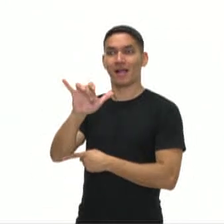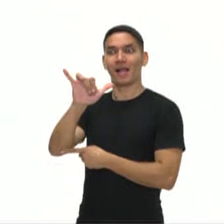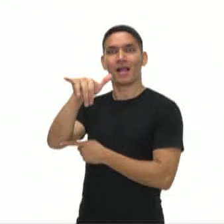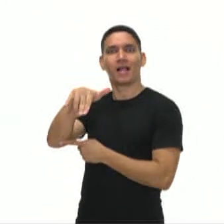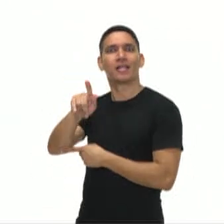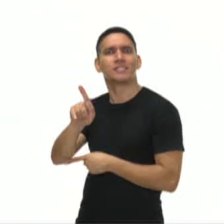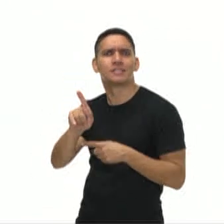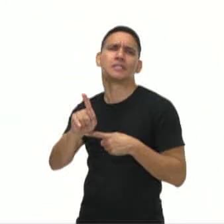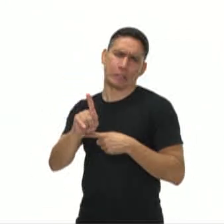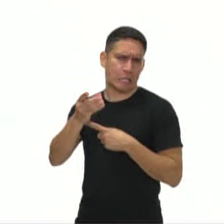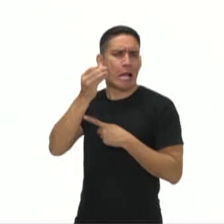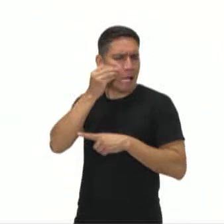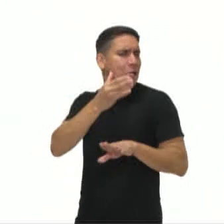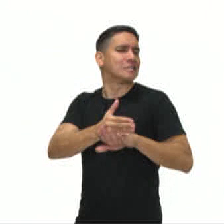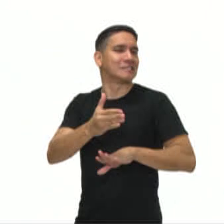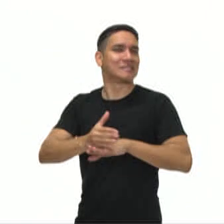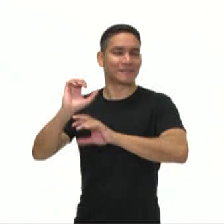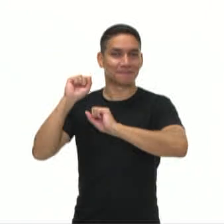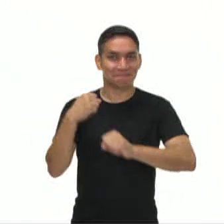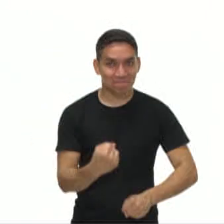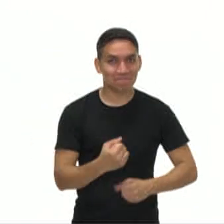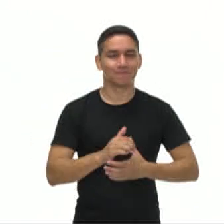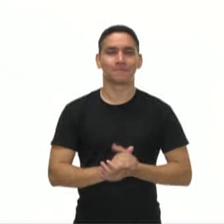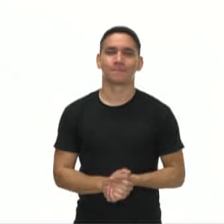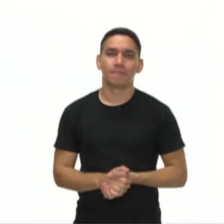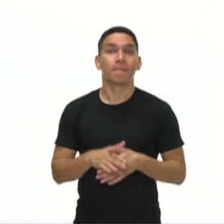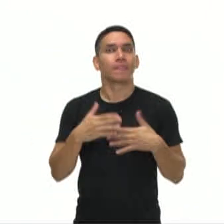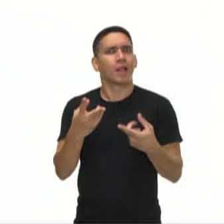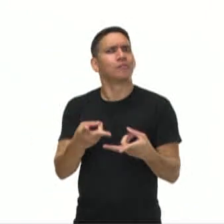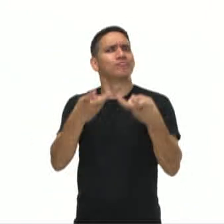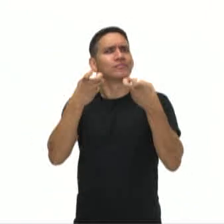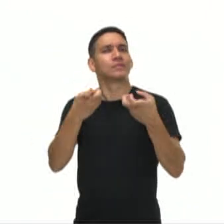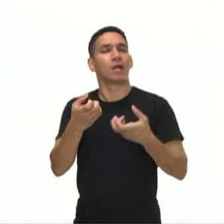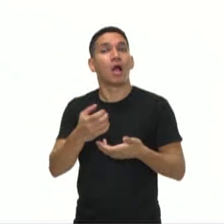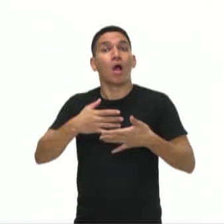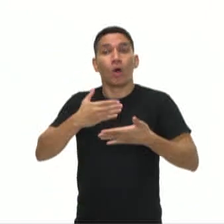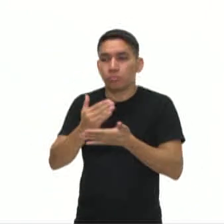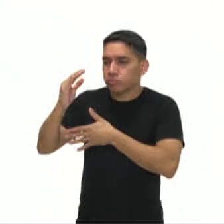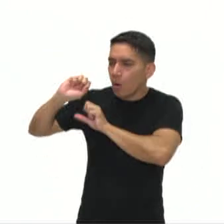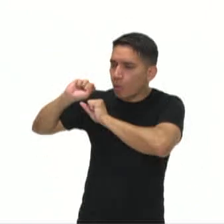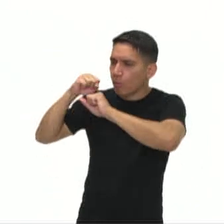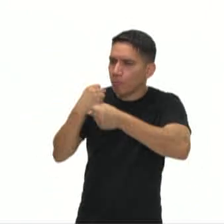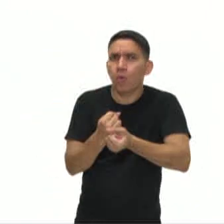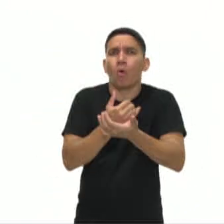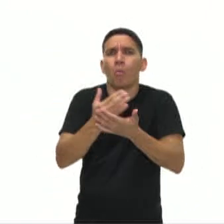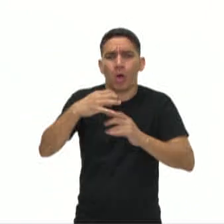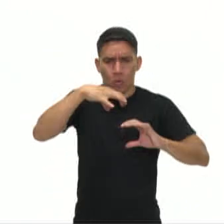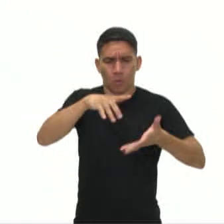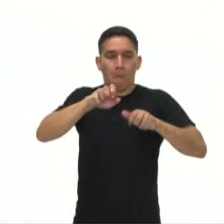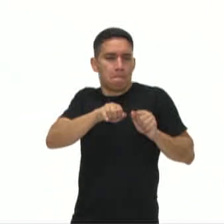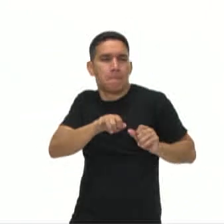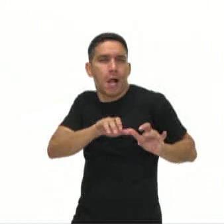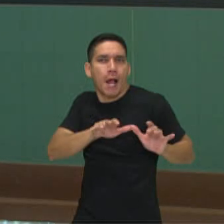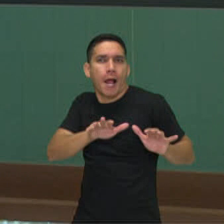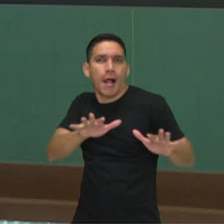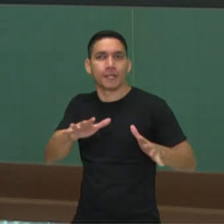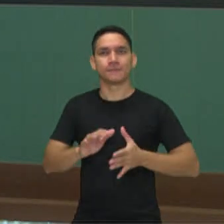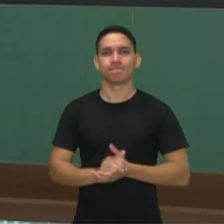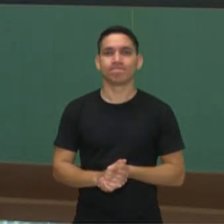chegou a praticar esta modalidade. Então vejam, o judô foi se difundindo ao mundo.